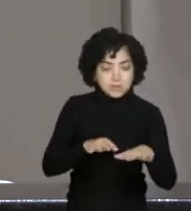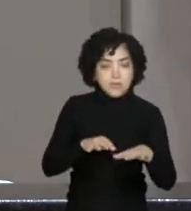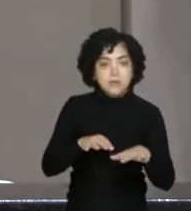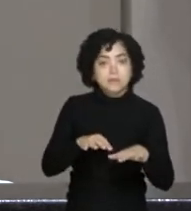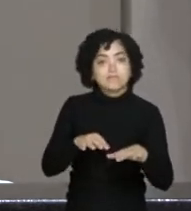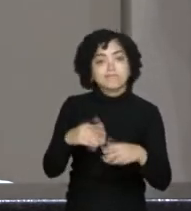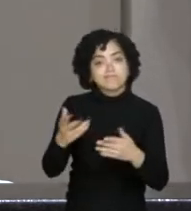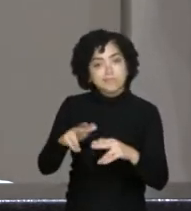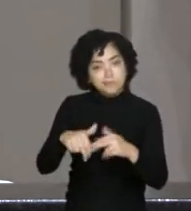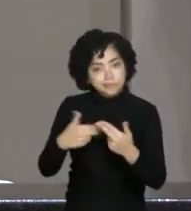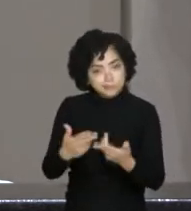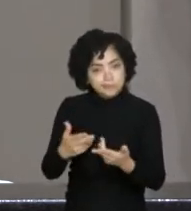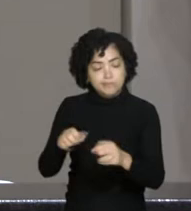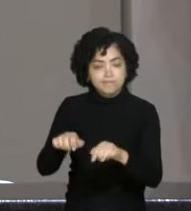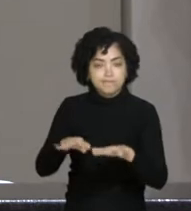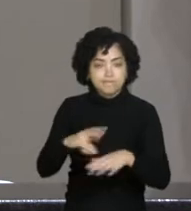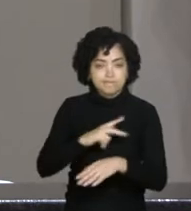sessão.